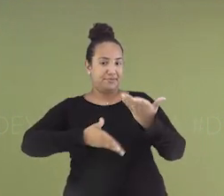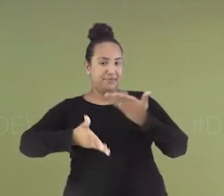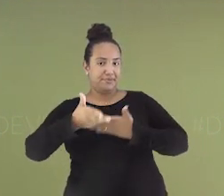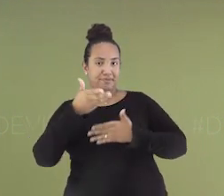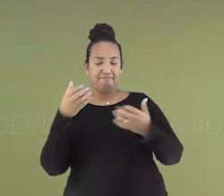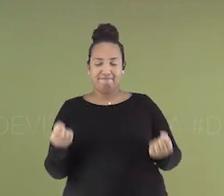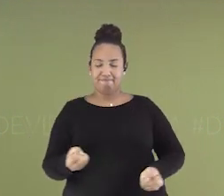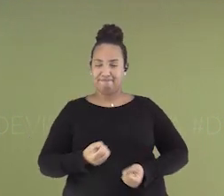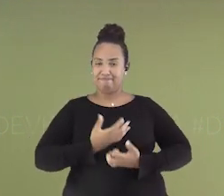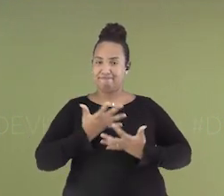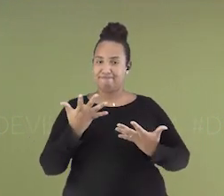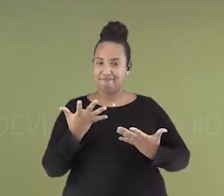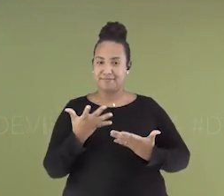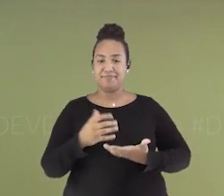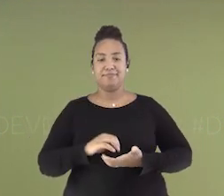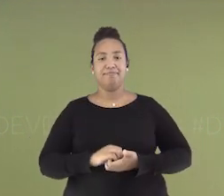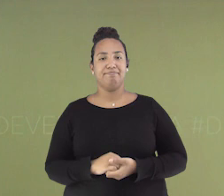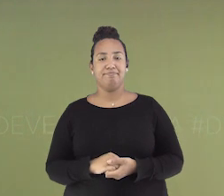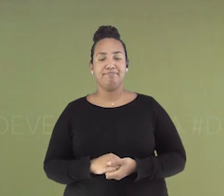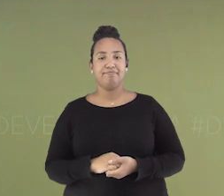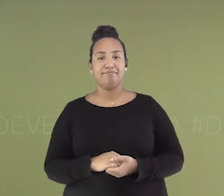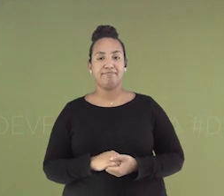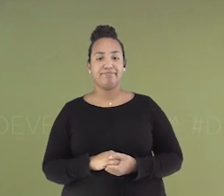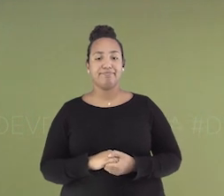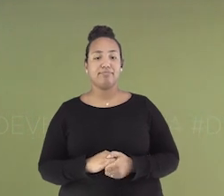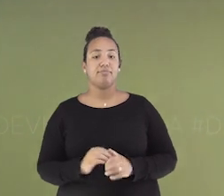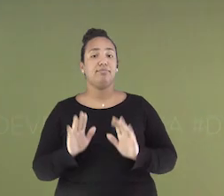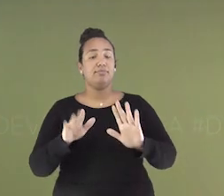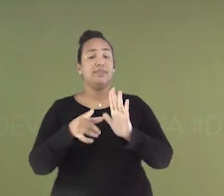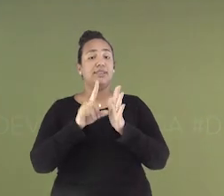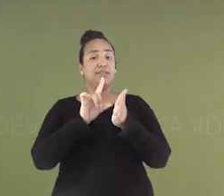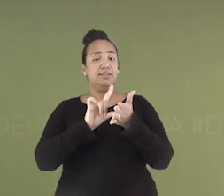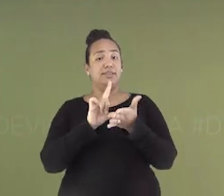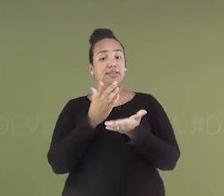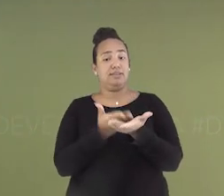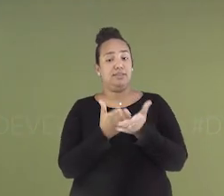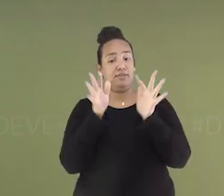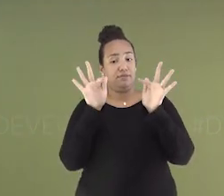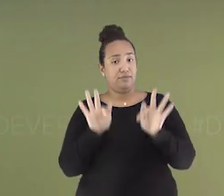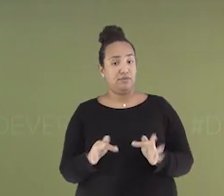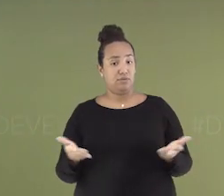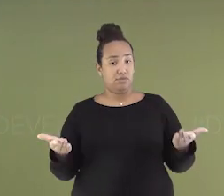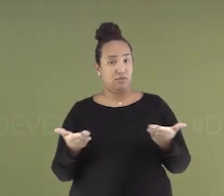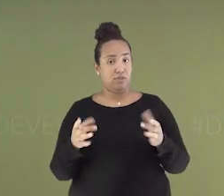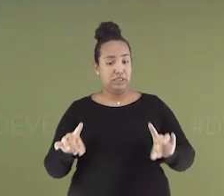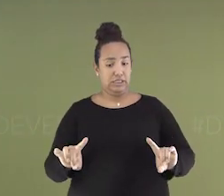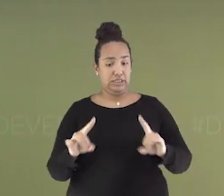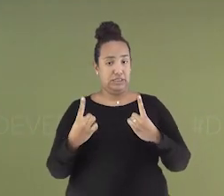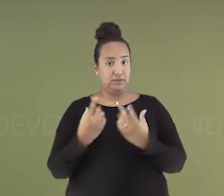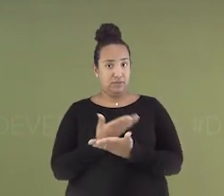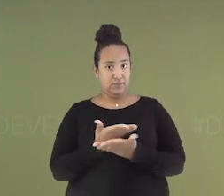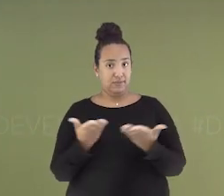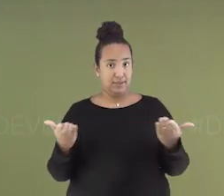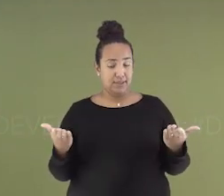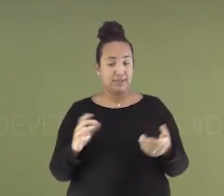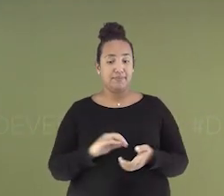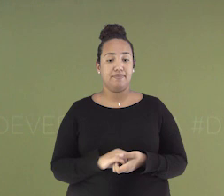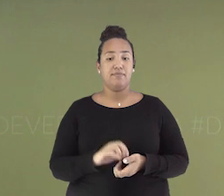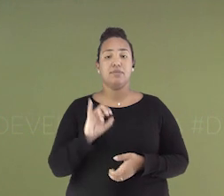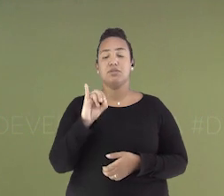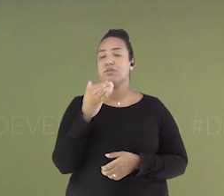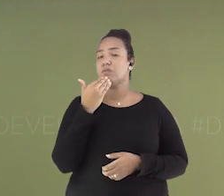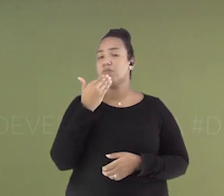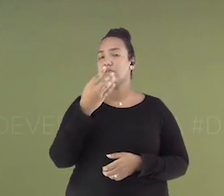socialização, da expressão. Antes de terminar a aula, eu quero deixar um desafio para vocês. Se eu pedisse